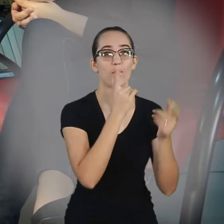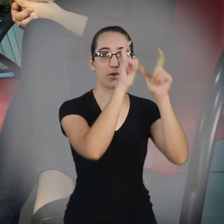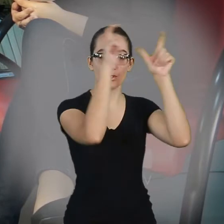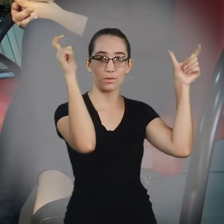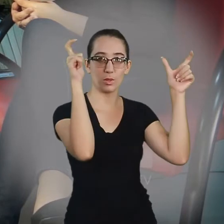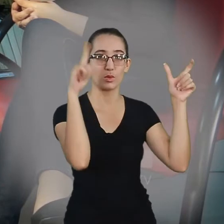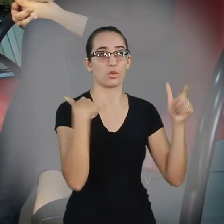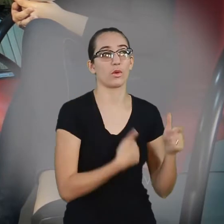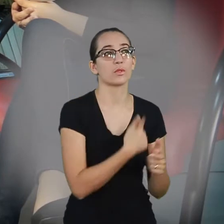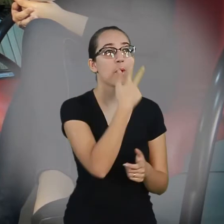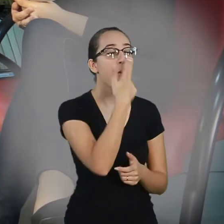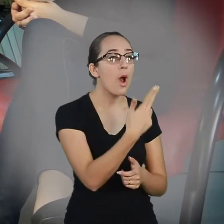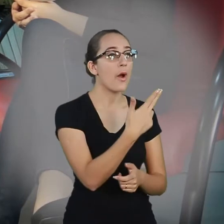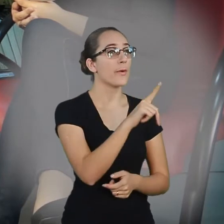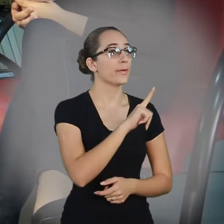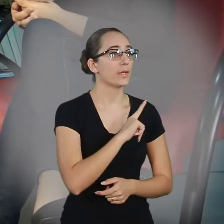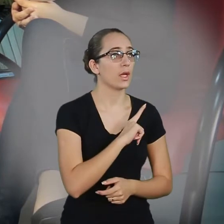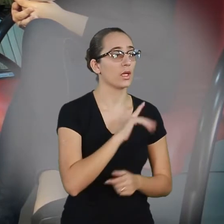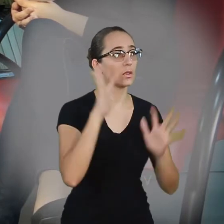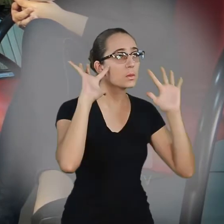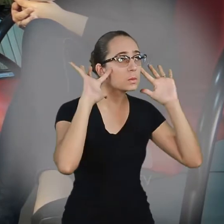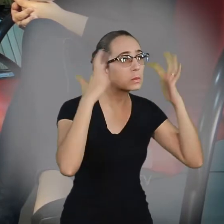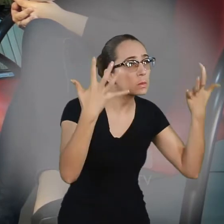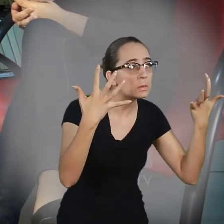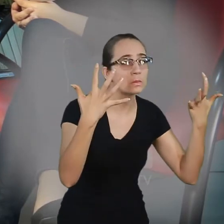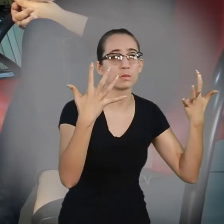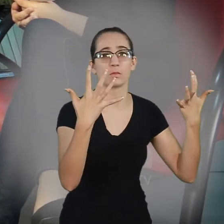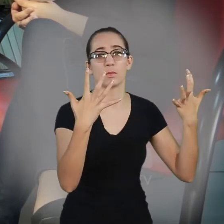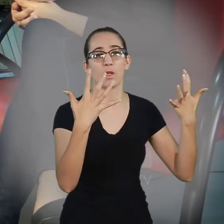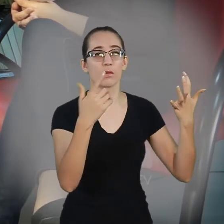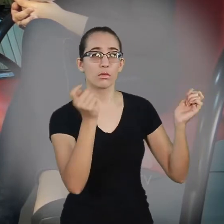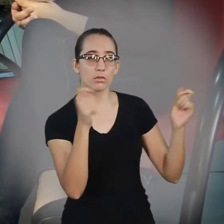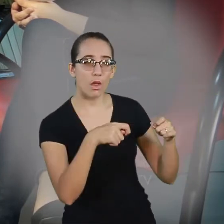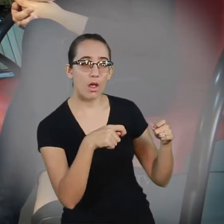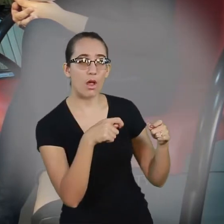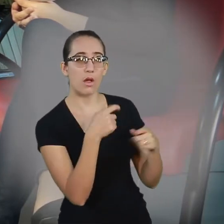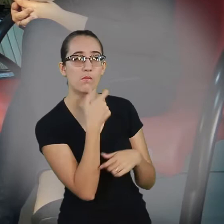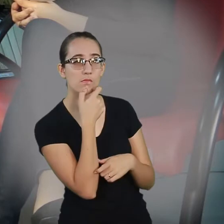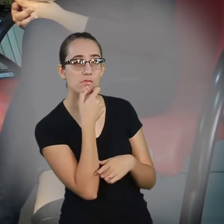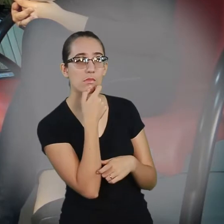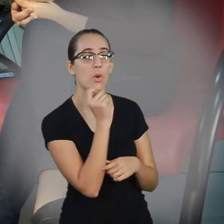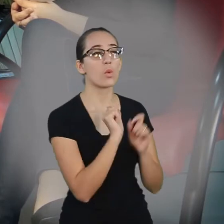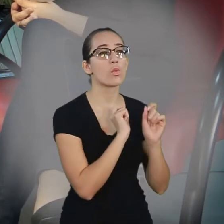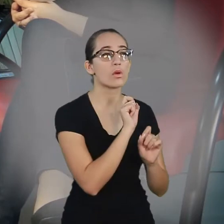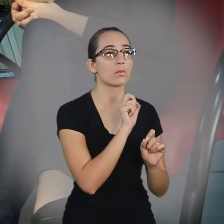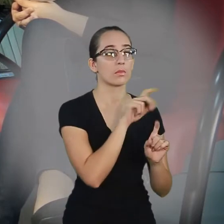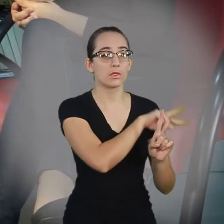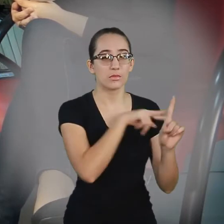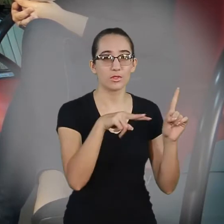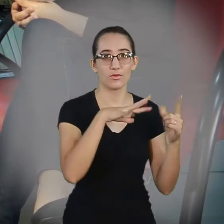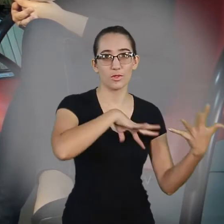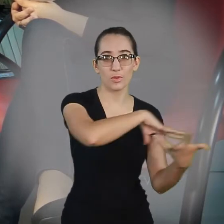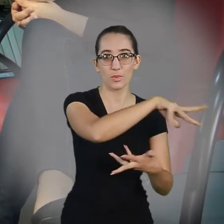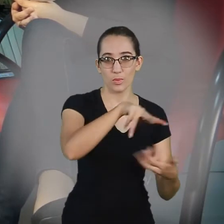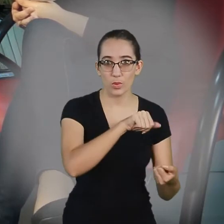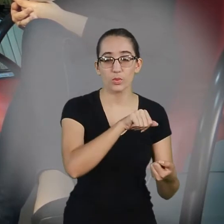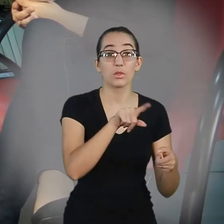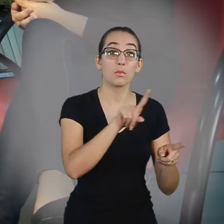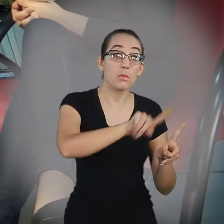decisões sobre o conhecimento, a gente toma decisões baseadas nas percepções que a gente tem do mundo e no conhecimento